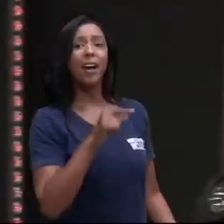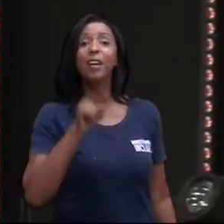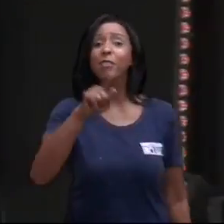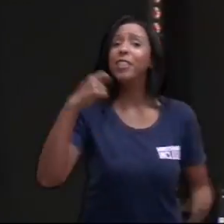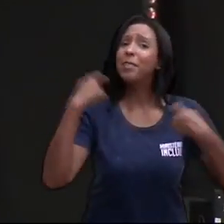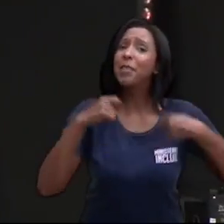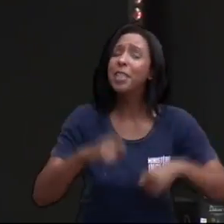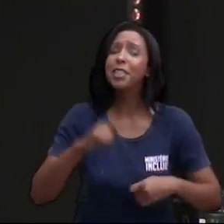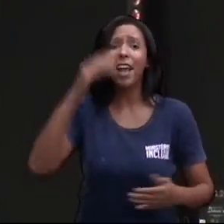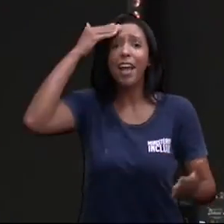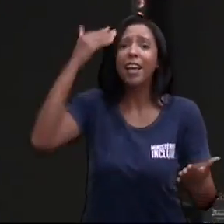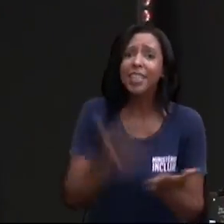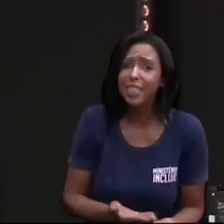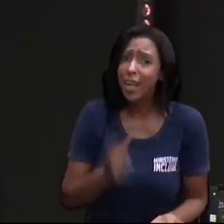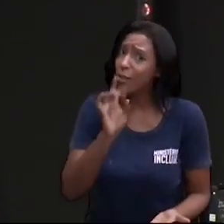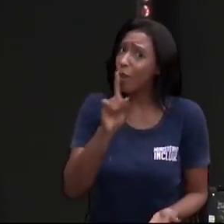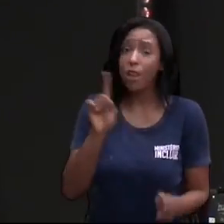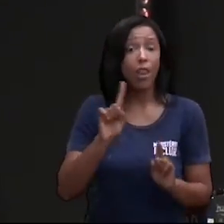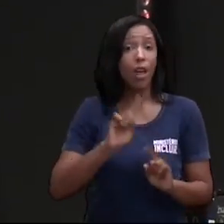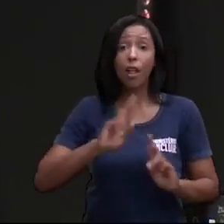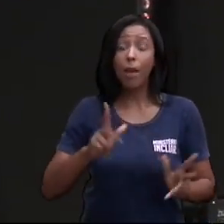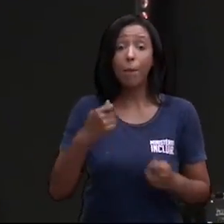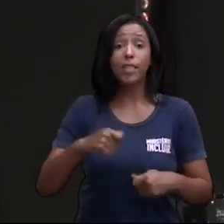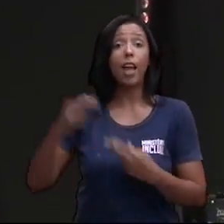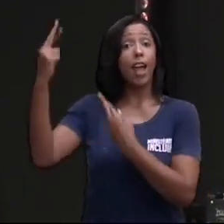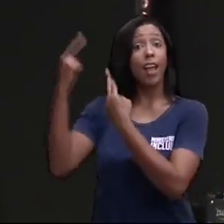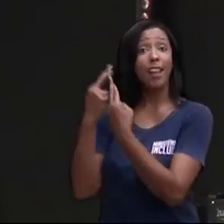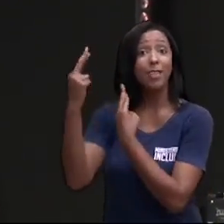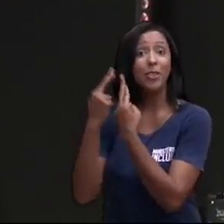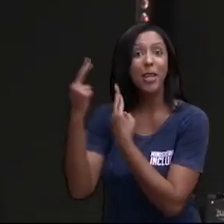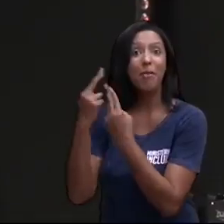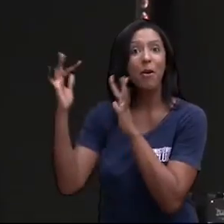não apenas acreditar mas interagir com Jesus